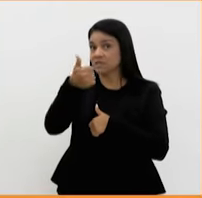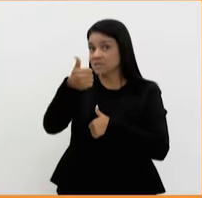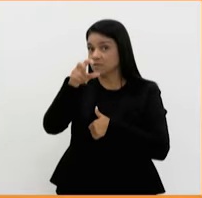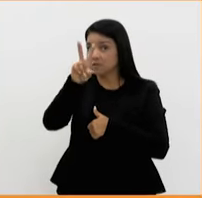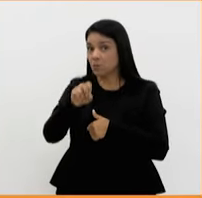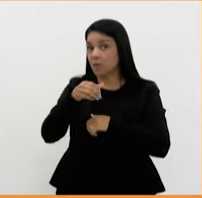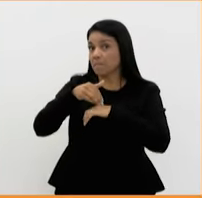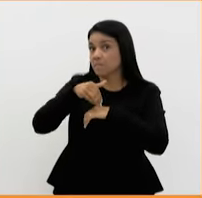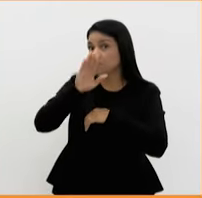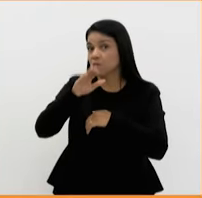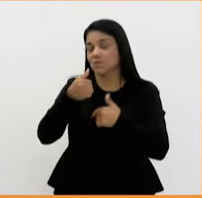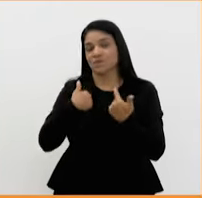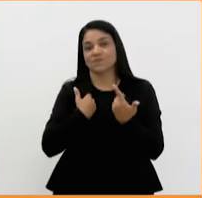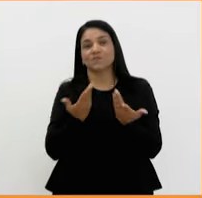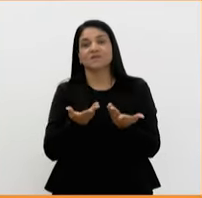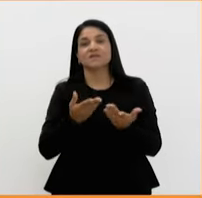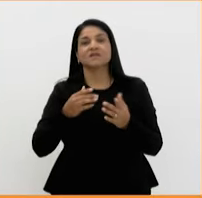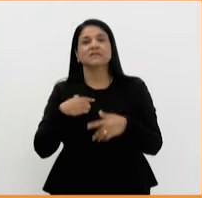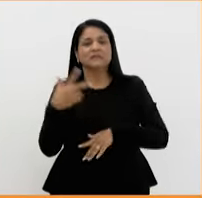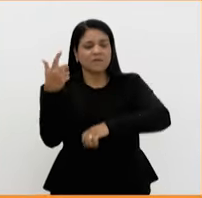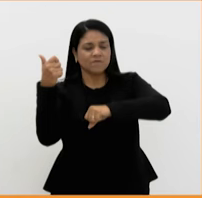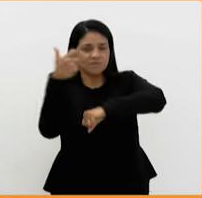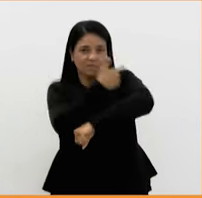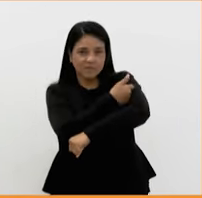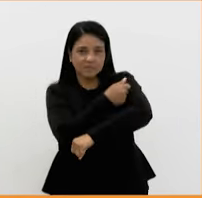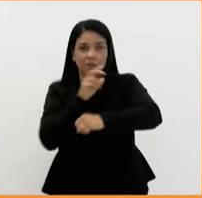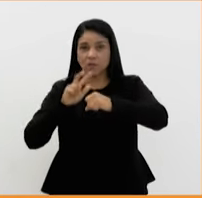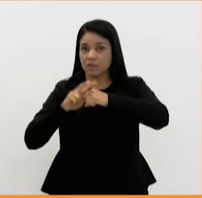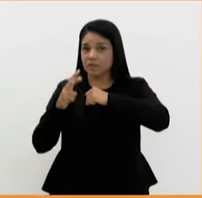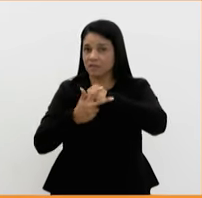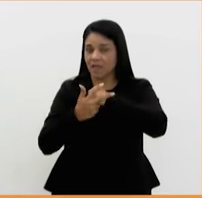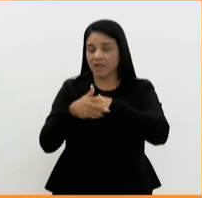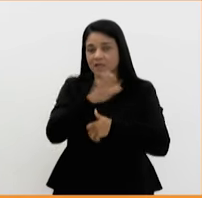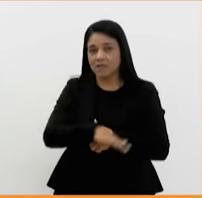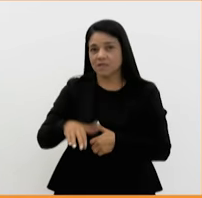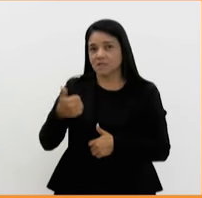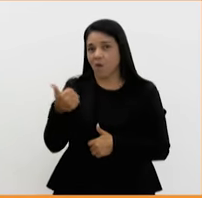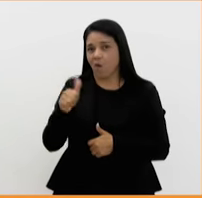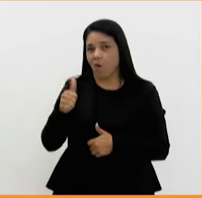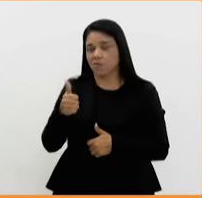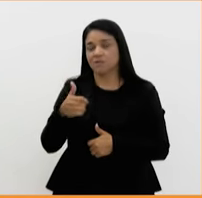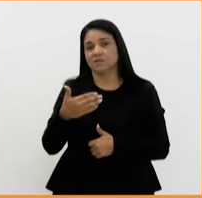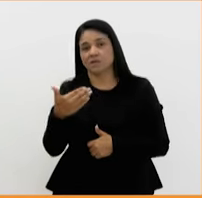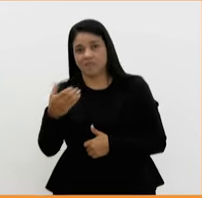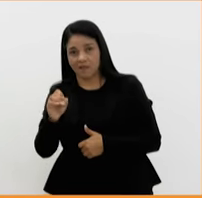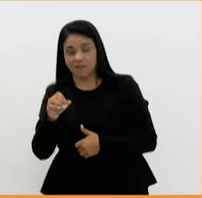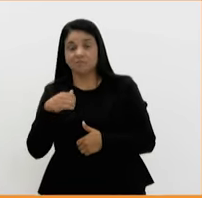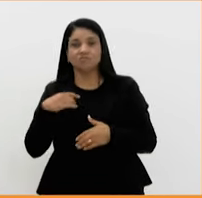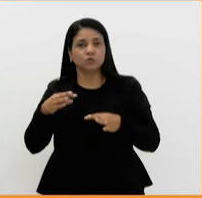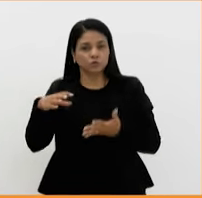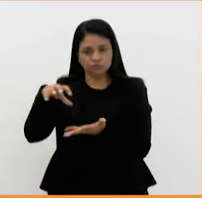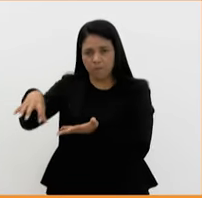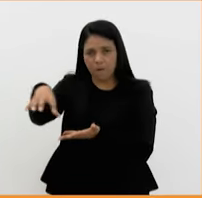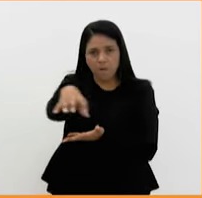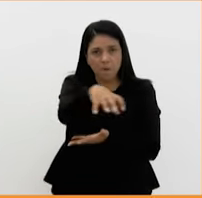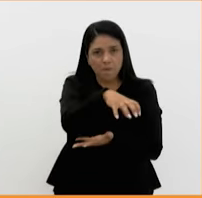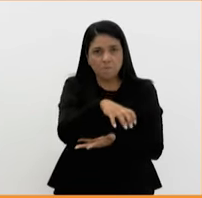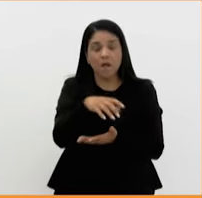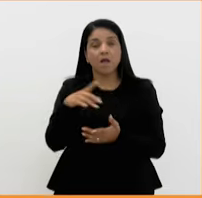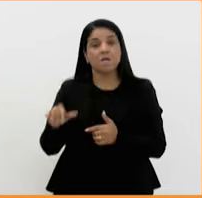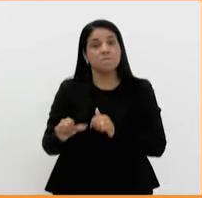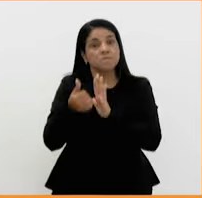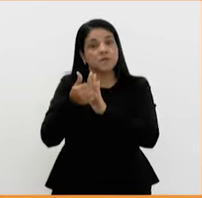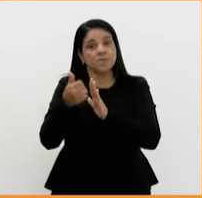contra a dengue para crianças com 10 e 11 anos de idade continua em todas as unidades de saúde do Rio. A primeira dose da